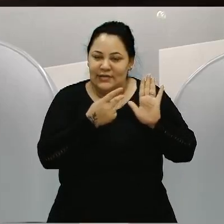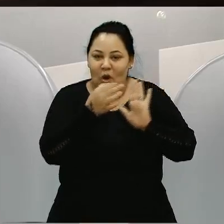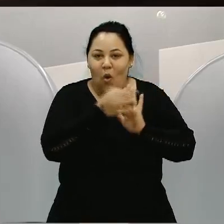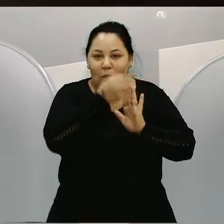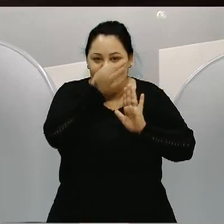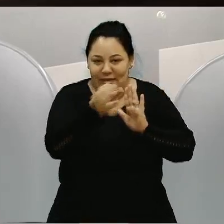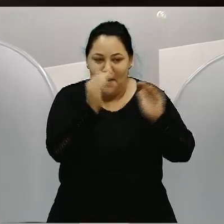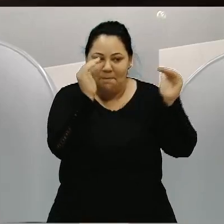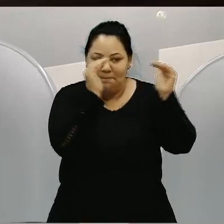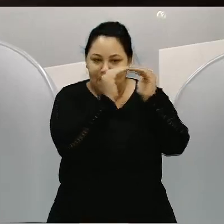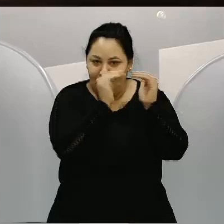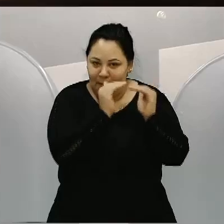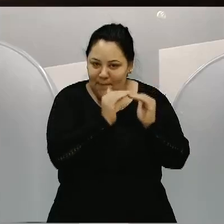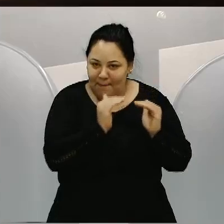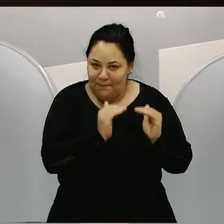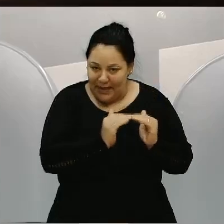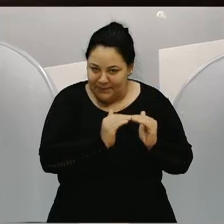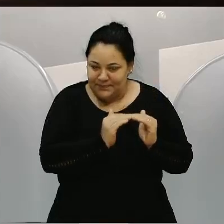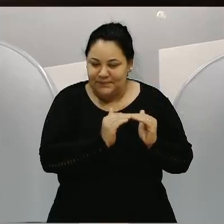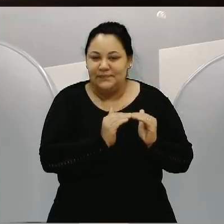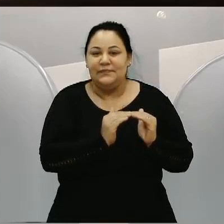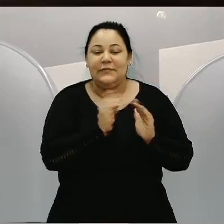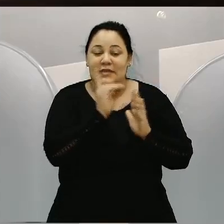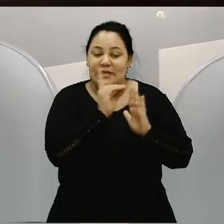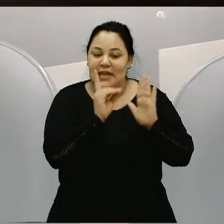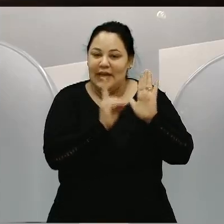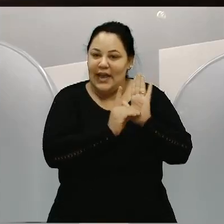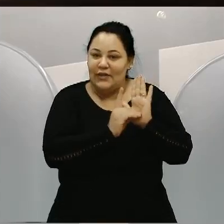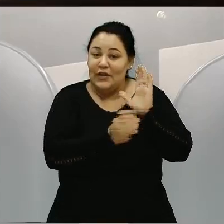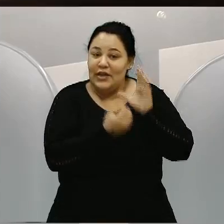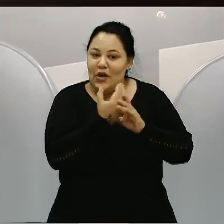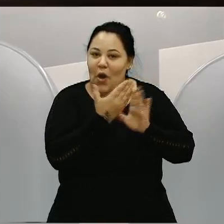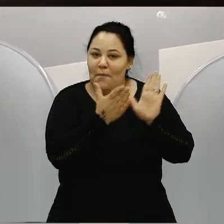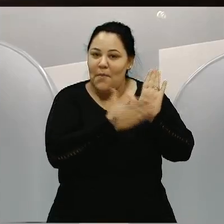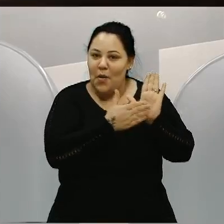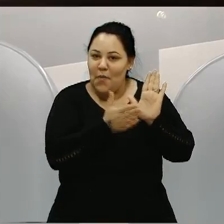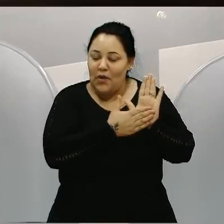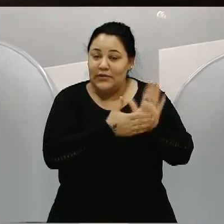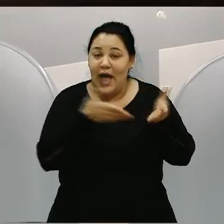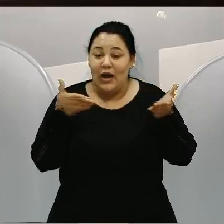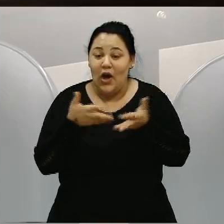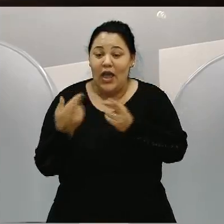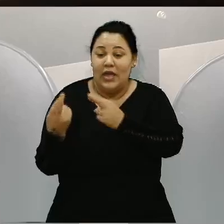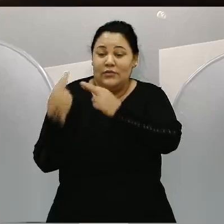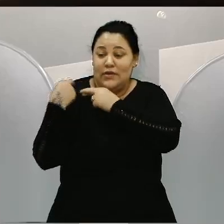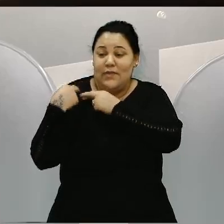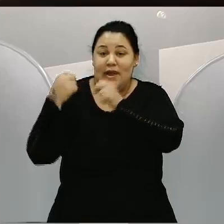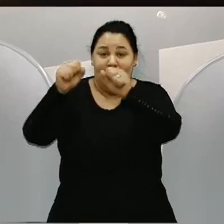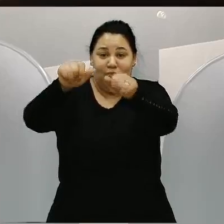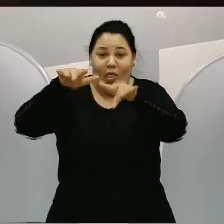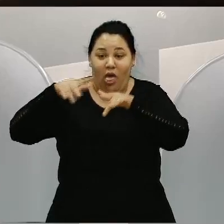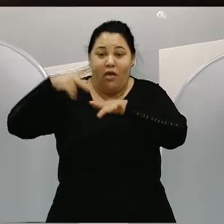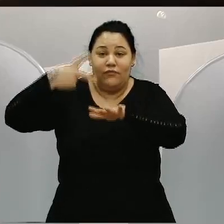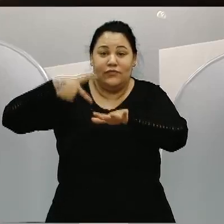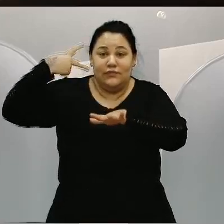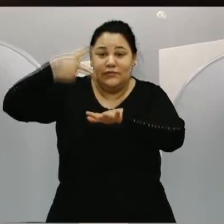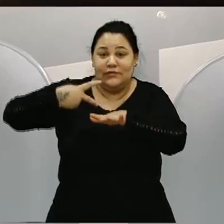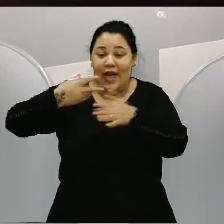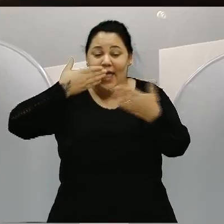legalidade do projeto de decreto legislativo proposto, cabendo ao plenário avaliar o merecimento de tal